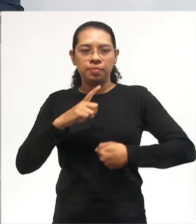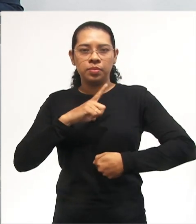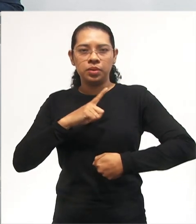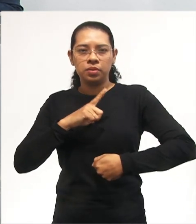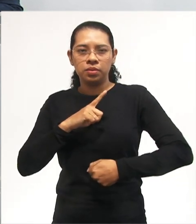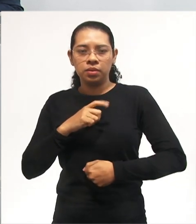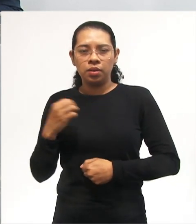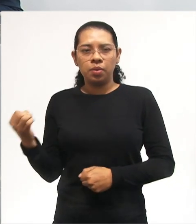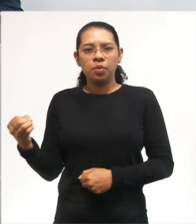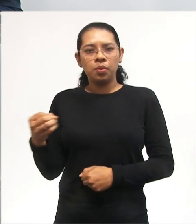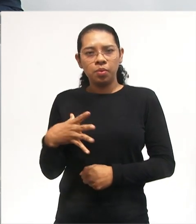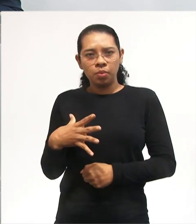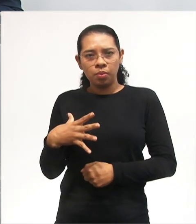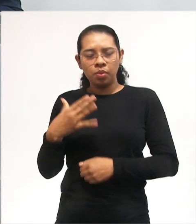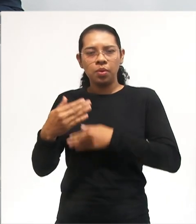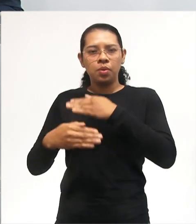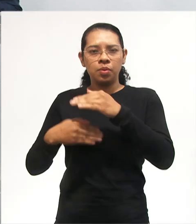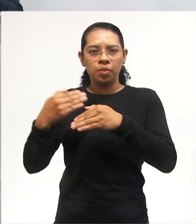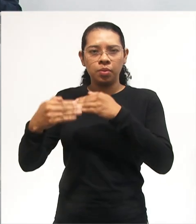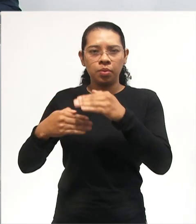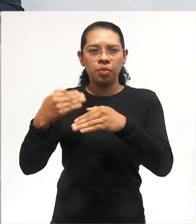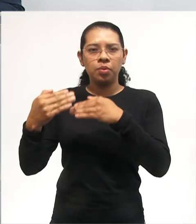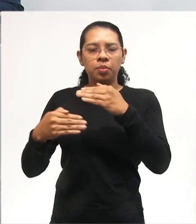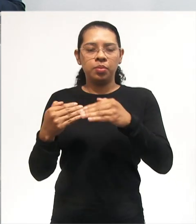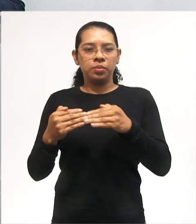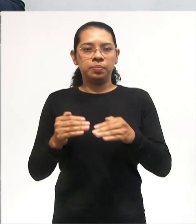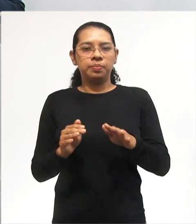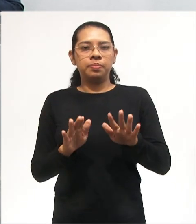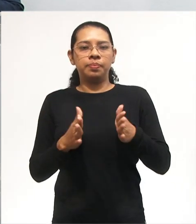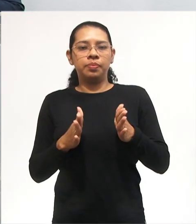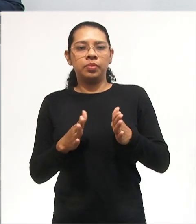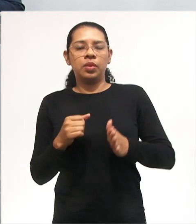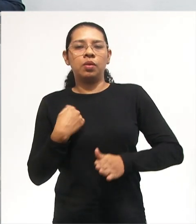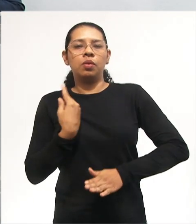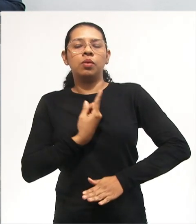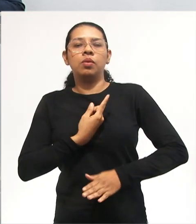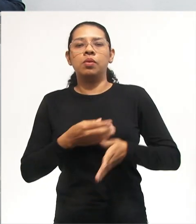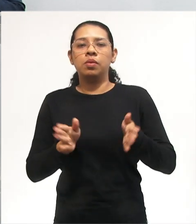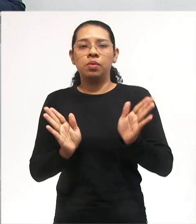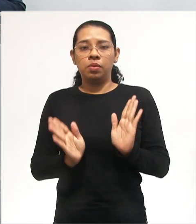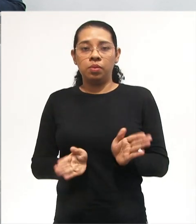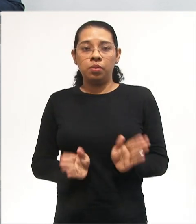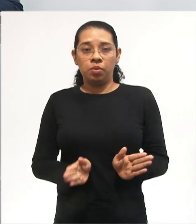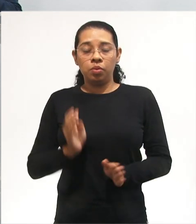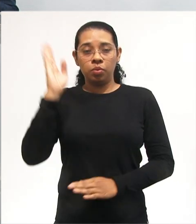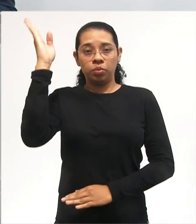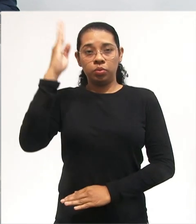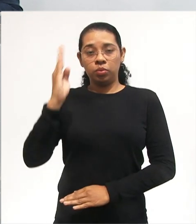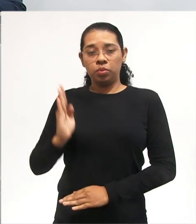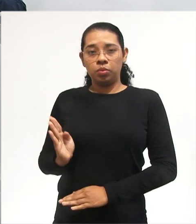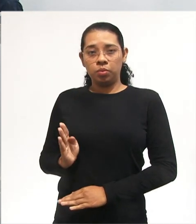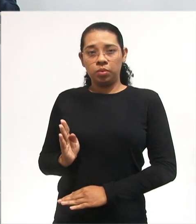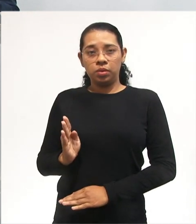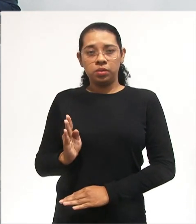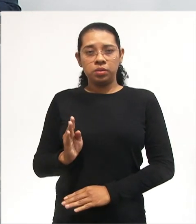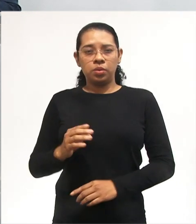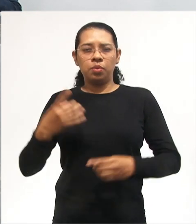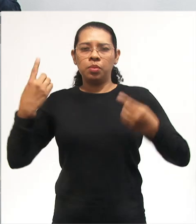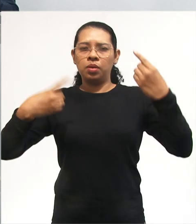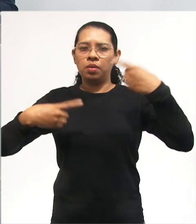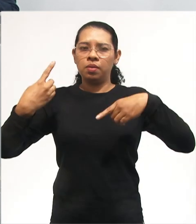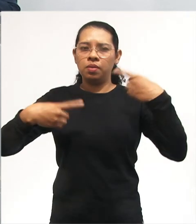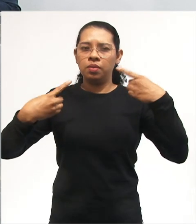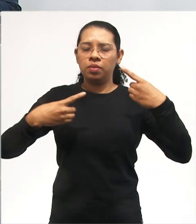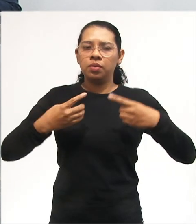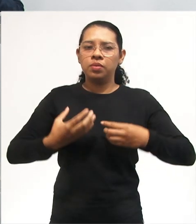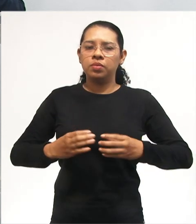relacionado com a ciência, tecnologia e inovação. Então, a posição que nós ocupamos hoje, nacionalmente, em relação à discussão sobre ciência,